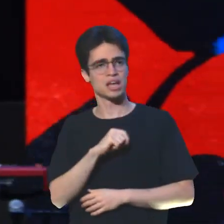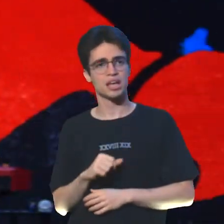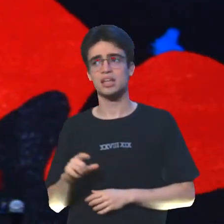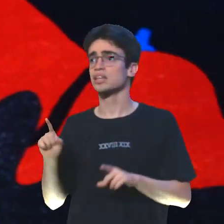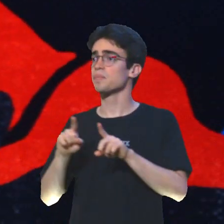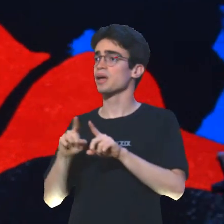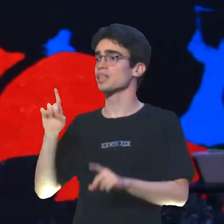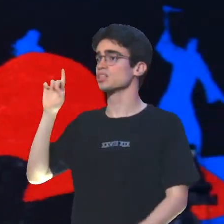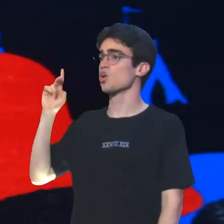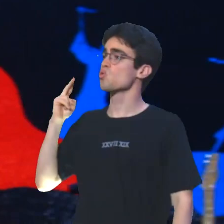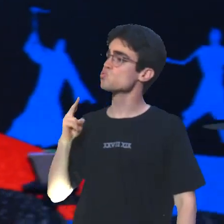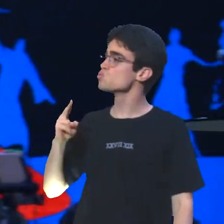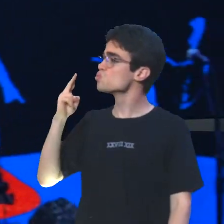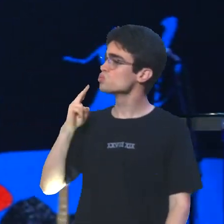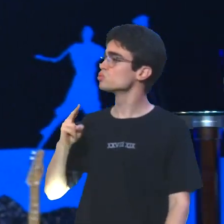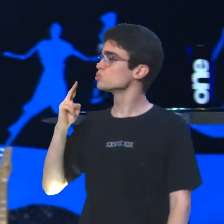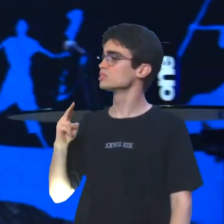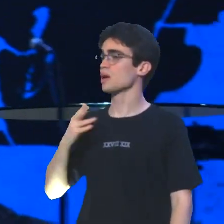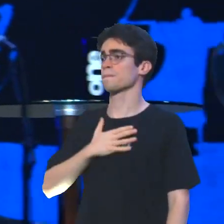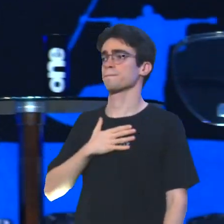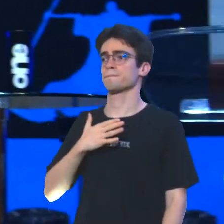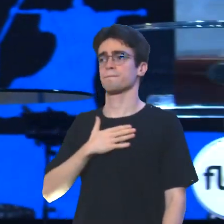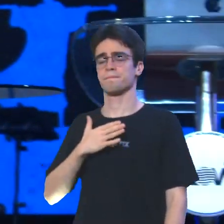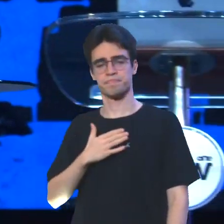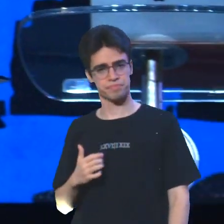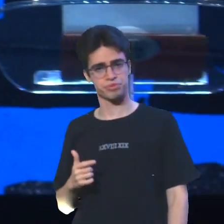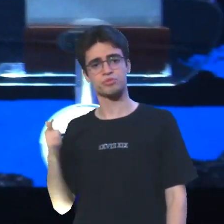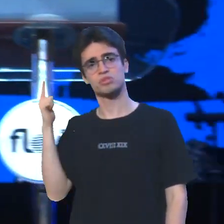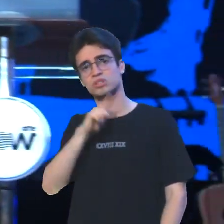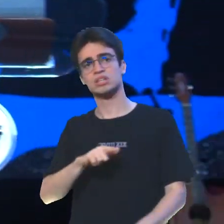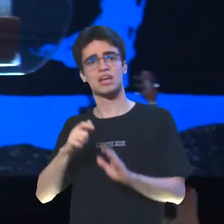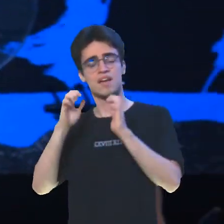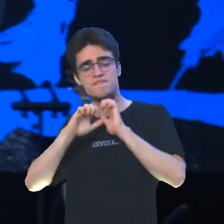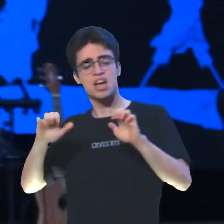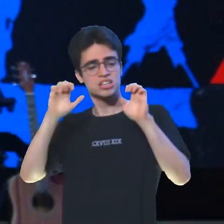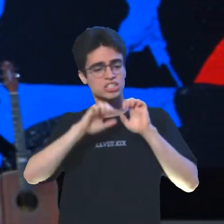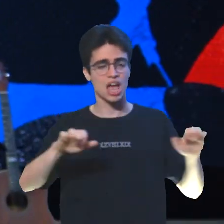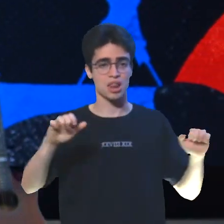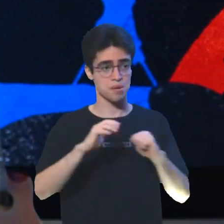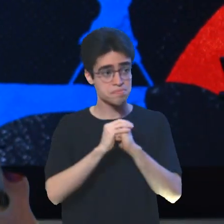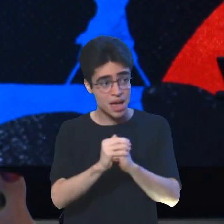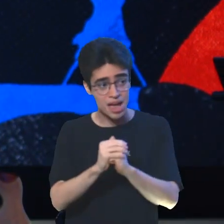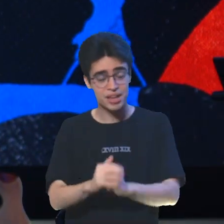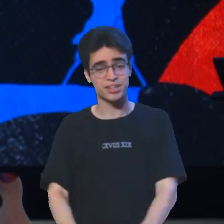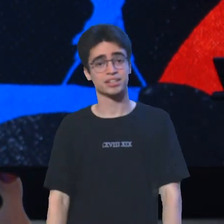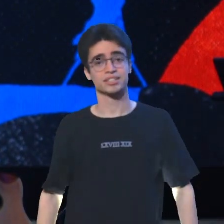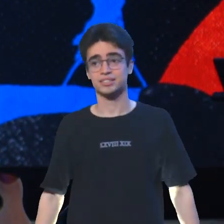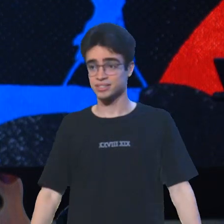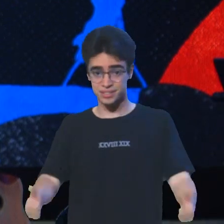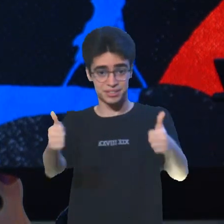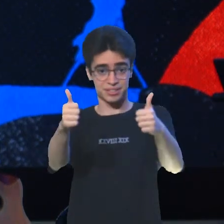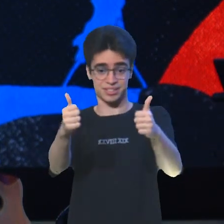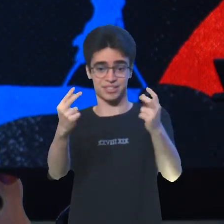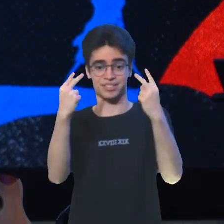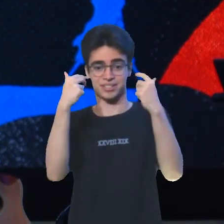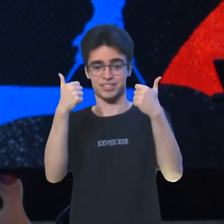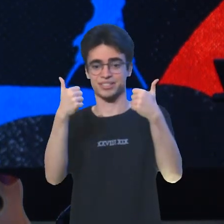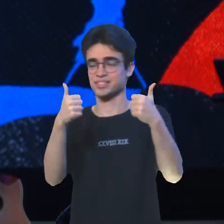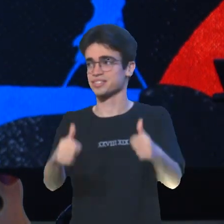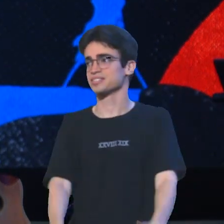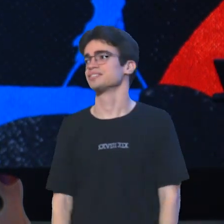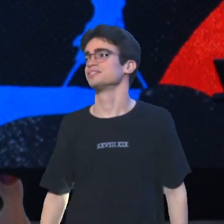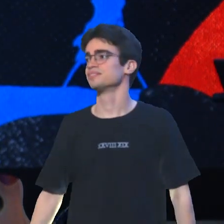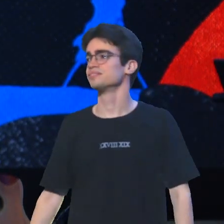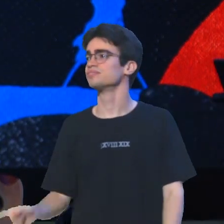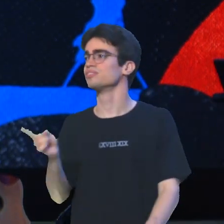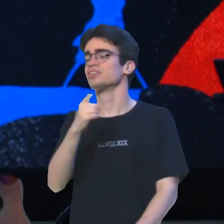me usar para que o evangelho seja propagado. Amém? Vocês estão me ouvindo ou não?